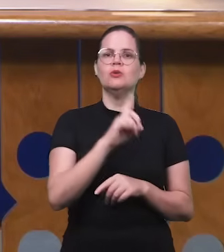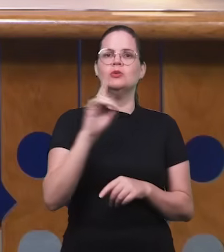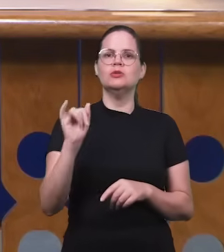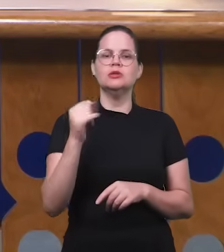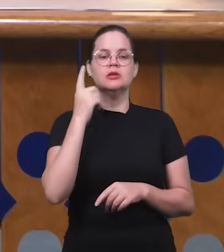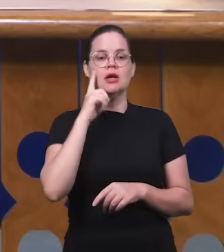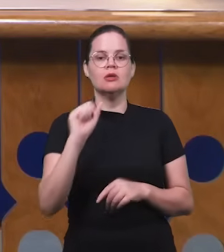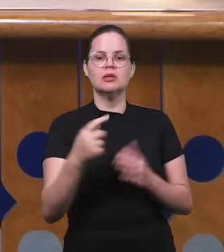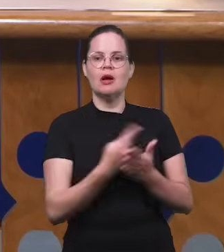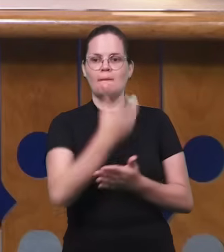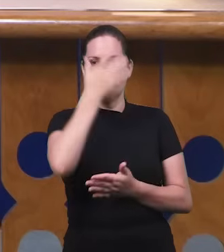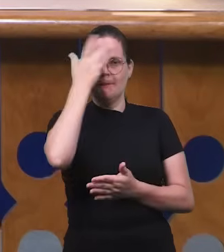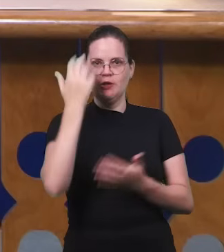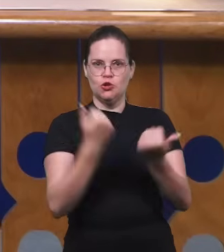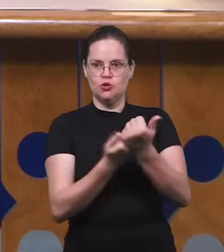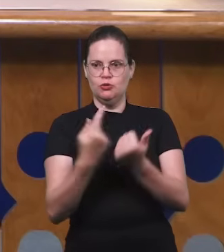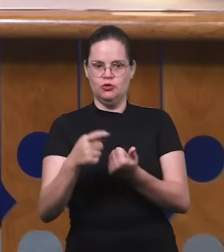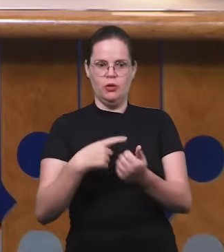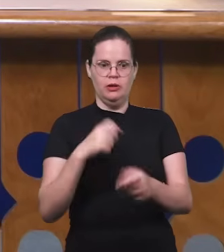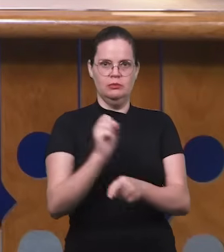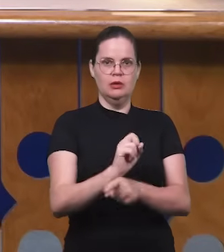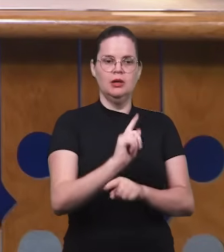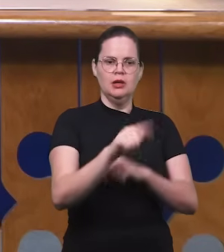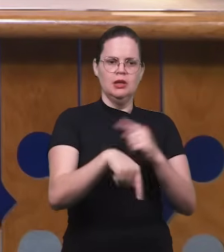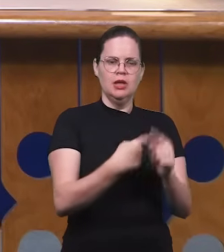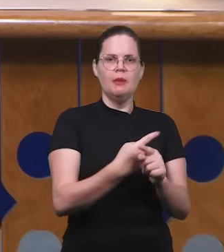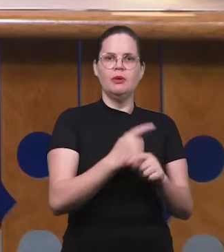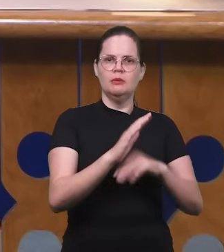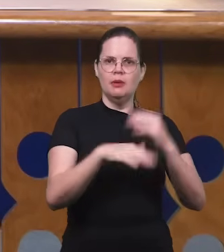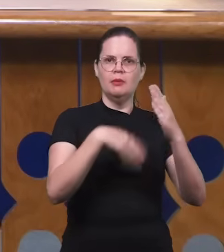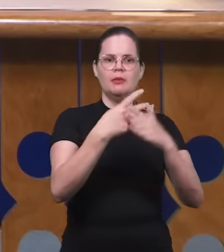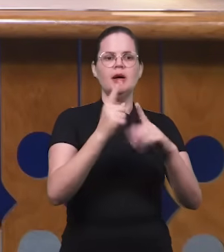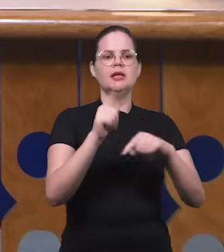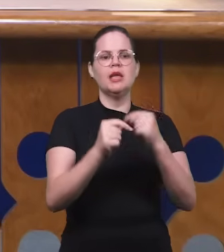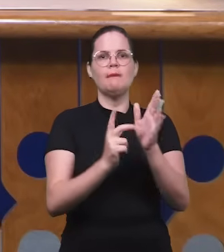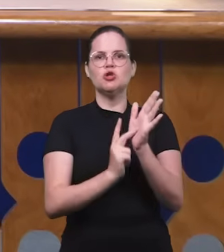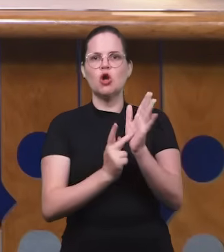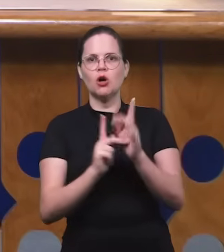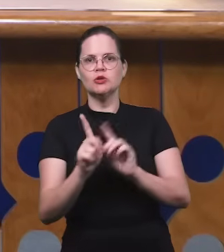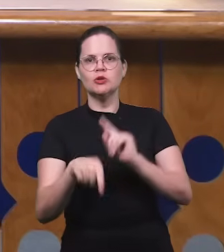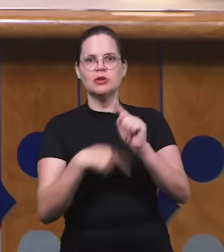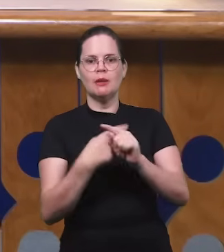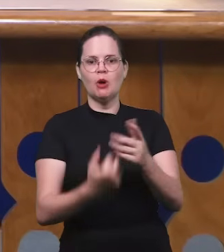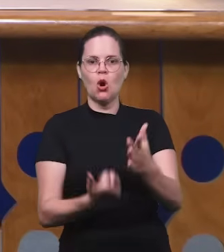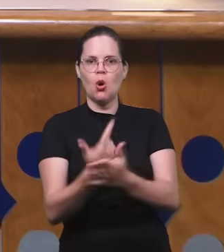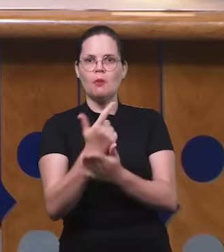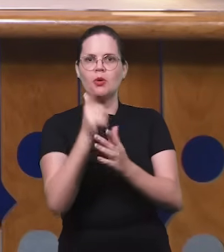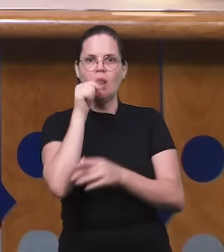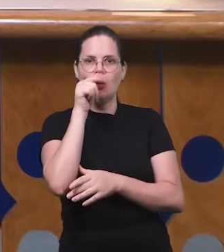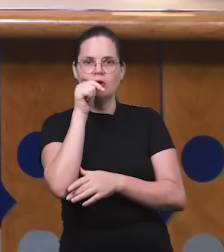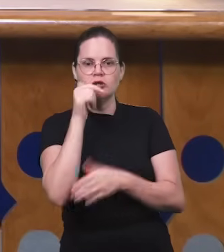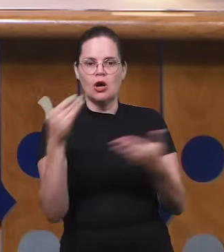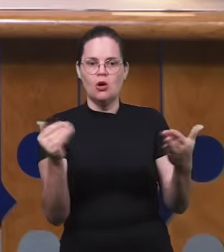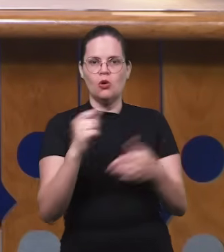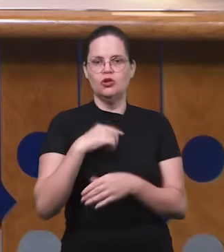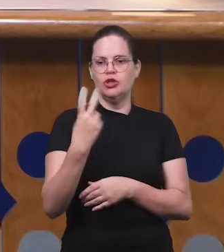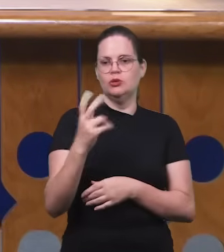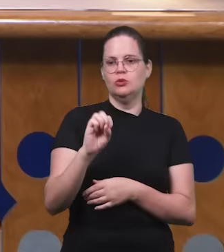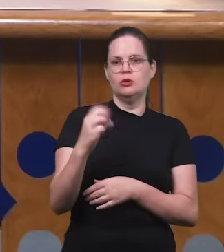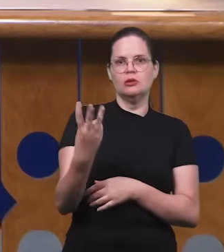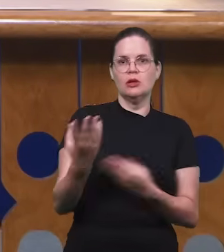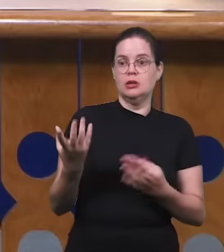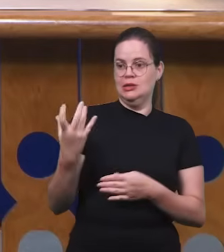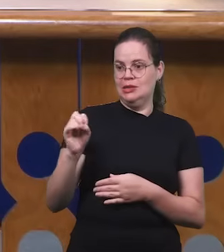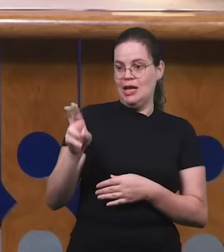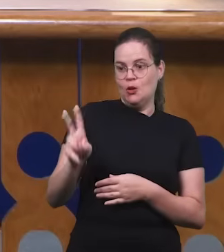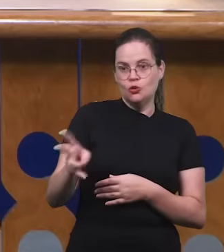mais tarde passou a ser sócio, depois comprou a loja, hoje tem 2, 3 lojas. Talvez se ele ficasse lá, perseverasse